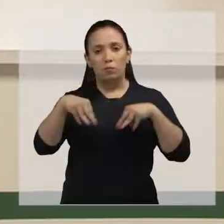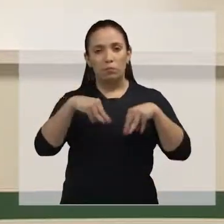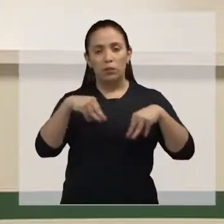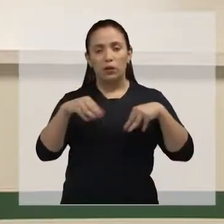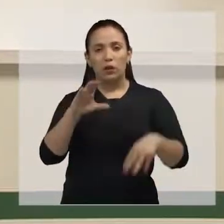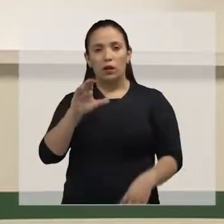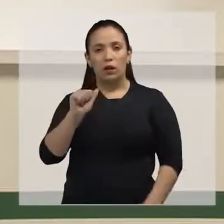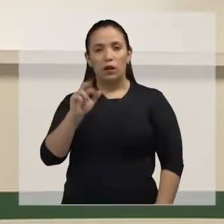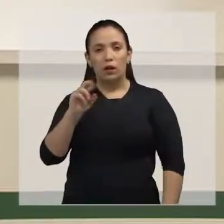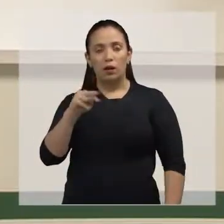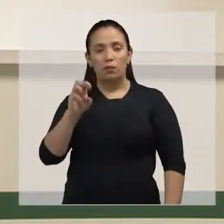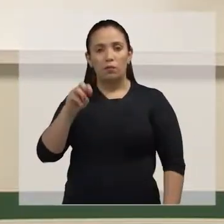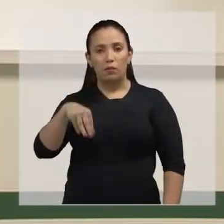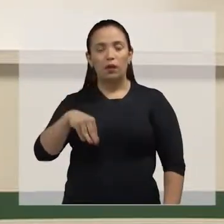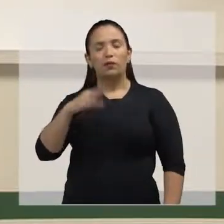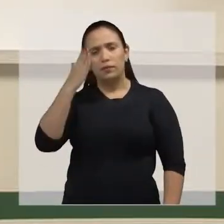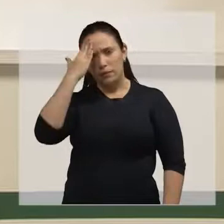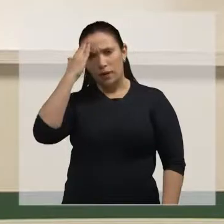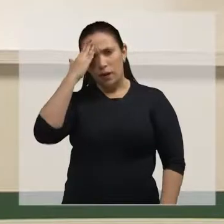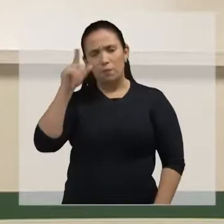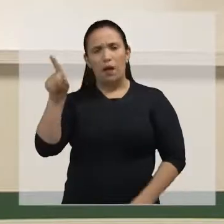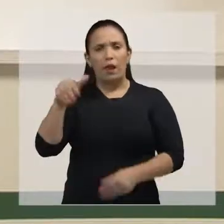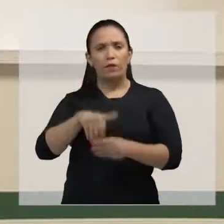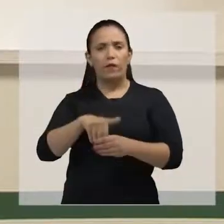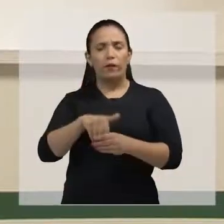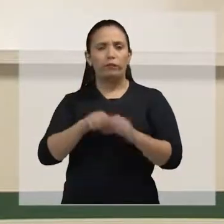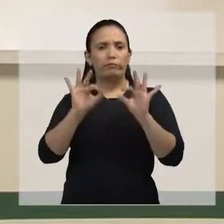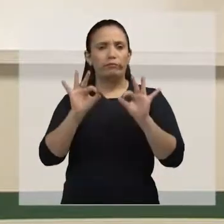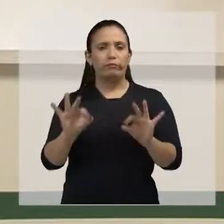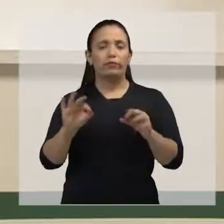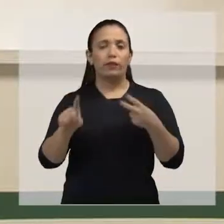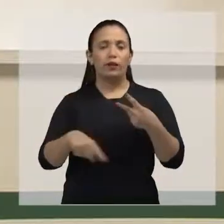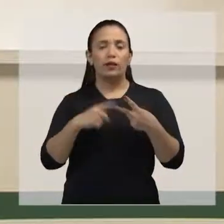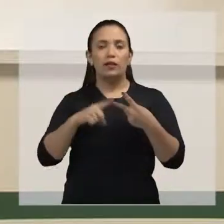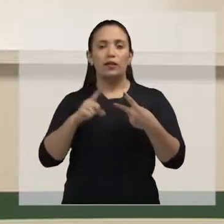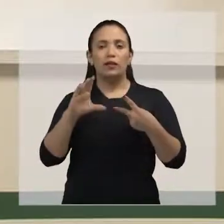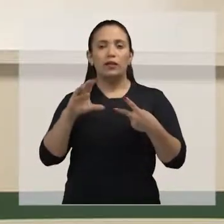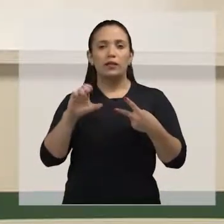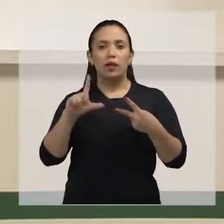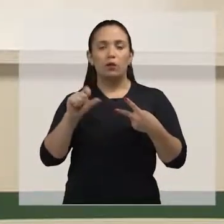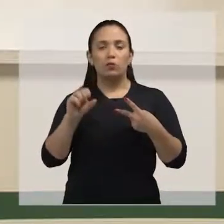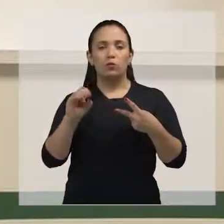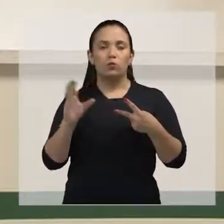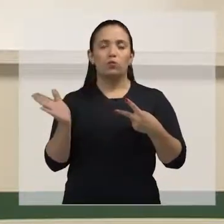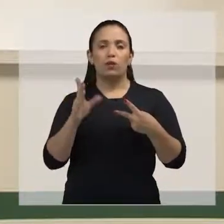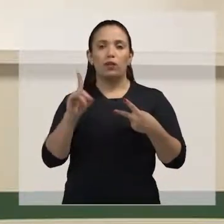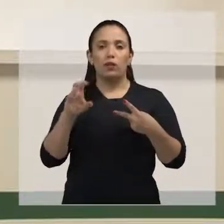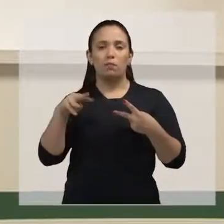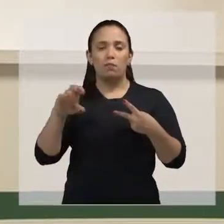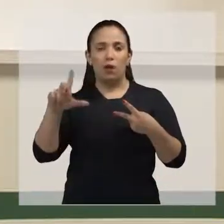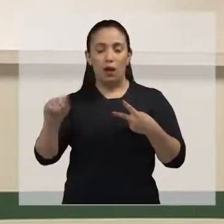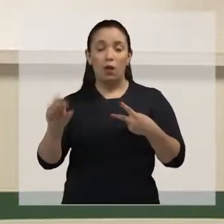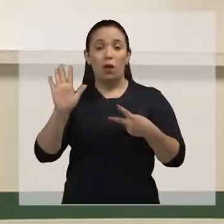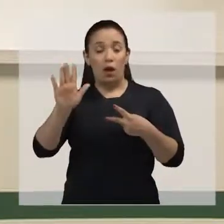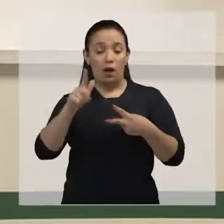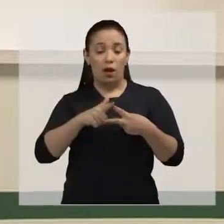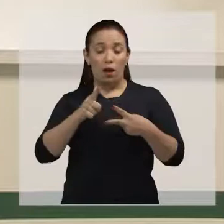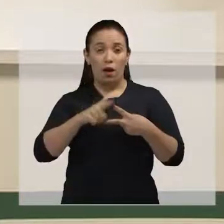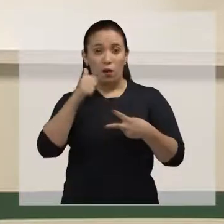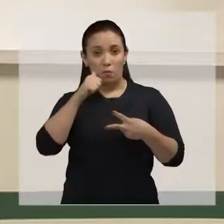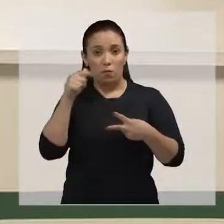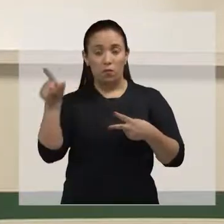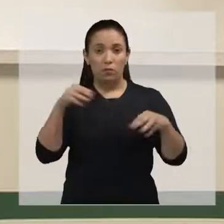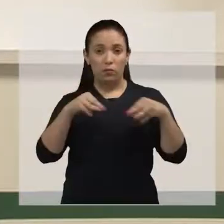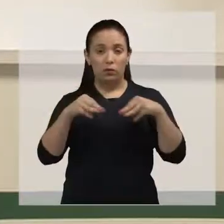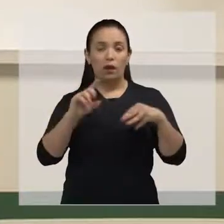tinha plena confiança no voto dela e no voto do Celso de Mello. Foi outro, ele falou? Mas Mais especificamente com ela, que ele disse que trabalhou com